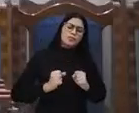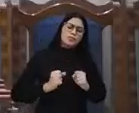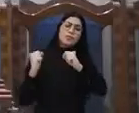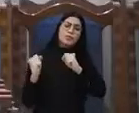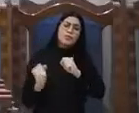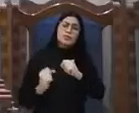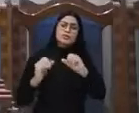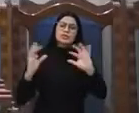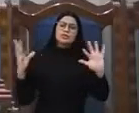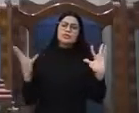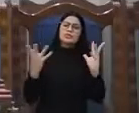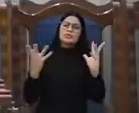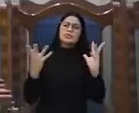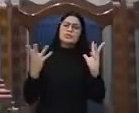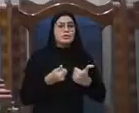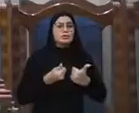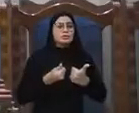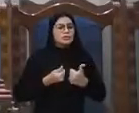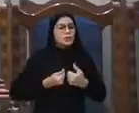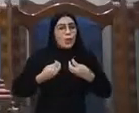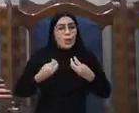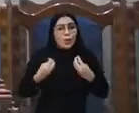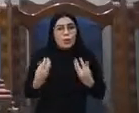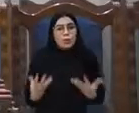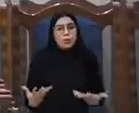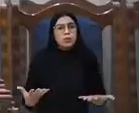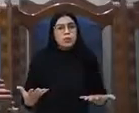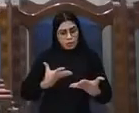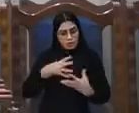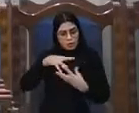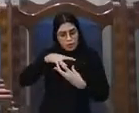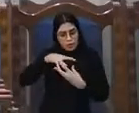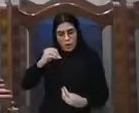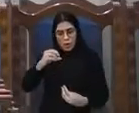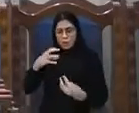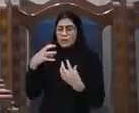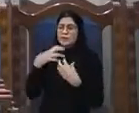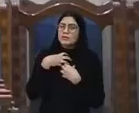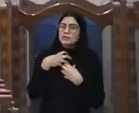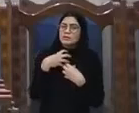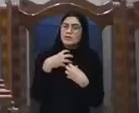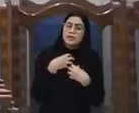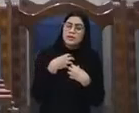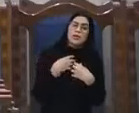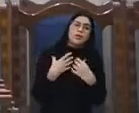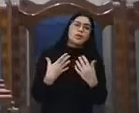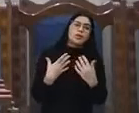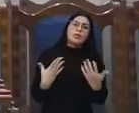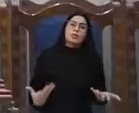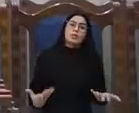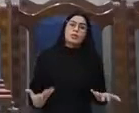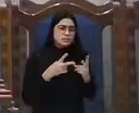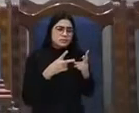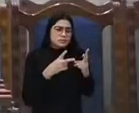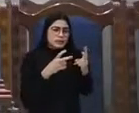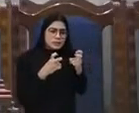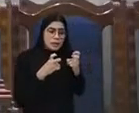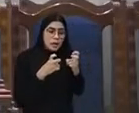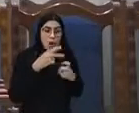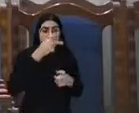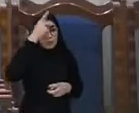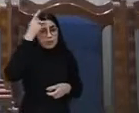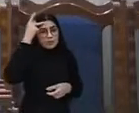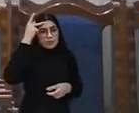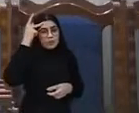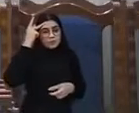Oh, como a gente se comove, como nossa alma se comove quando vê alguém adorar uma imagem de escultura,